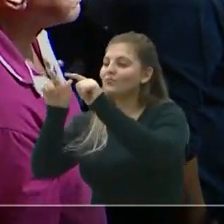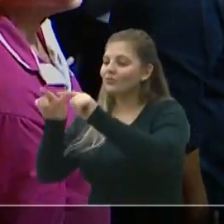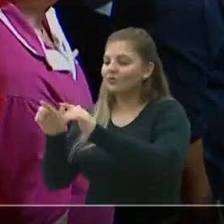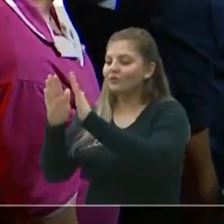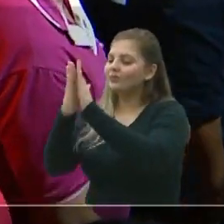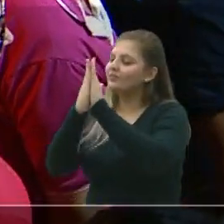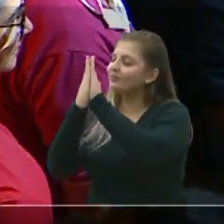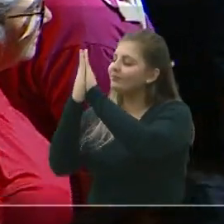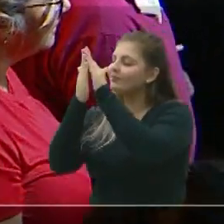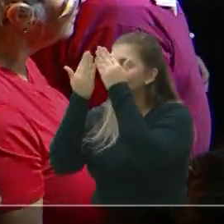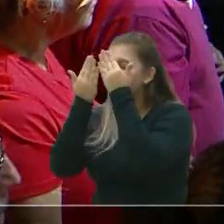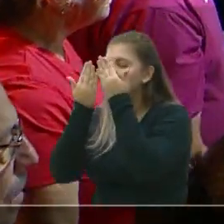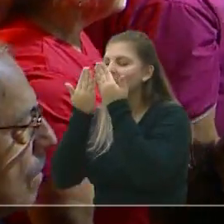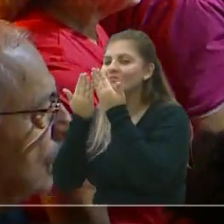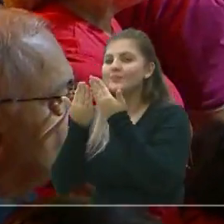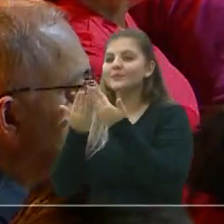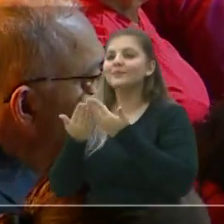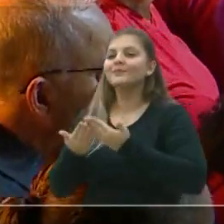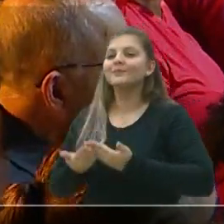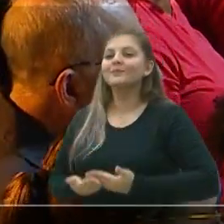de